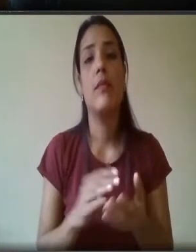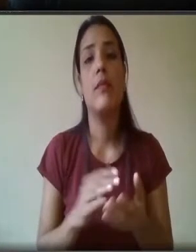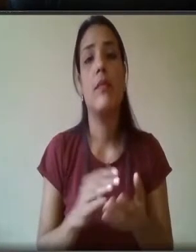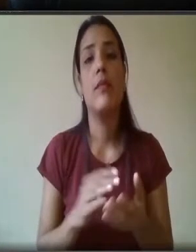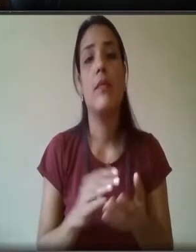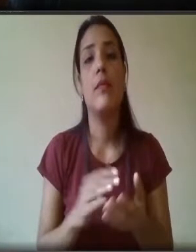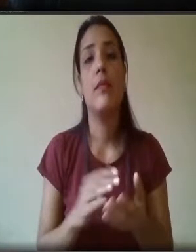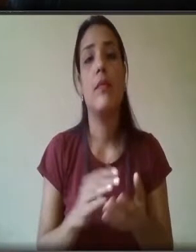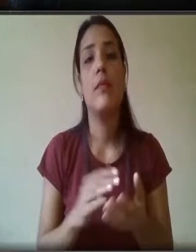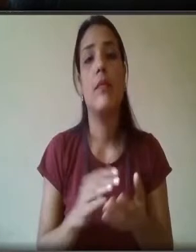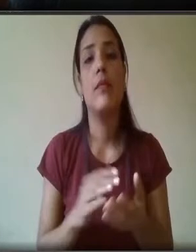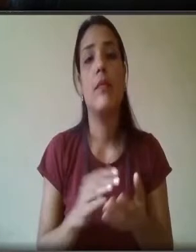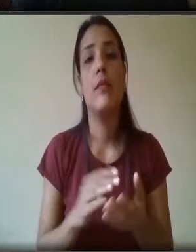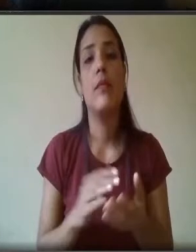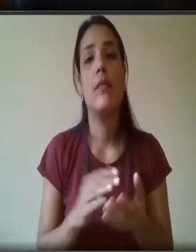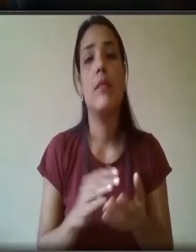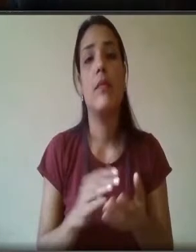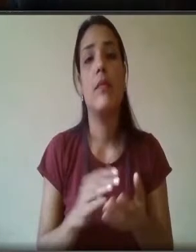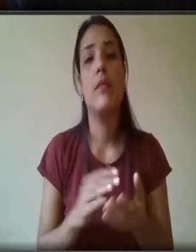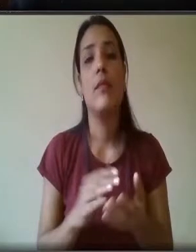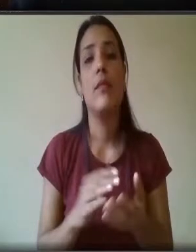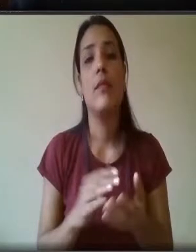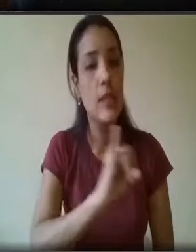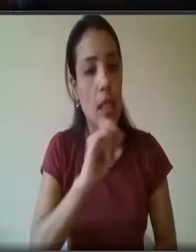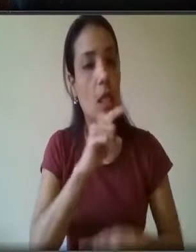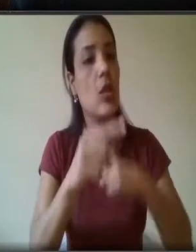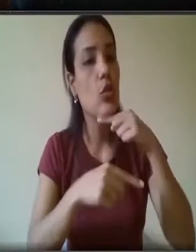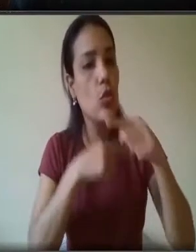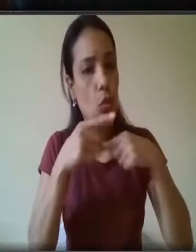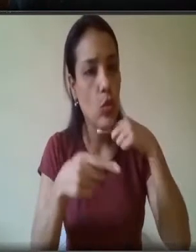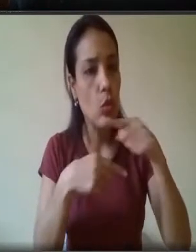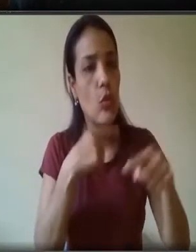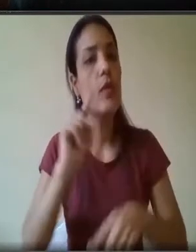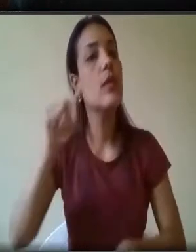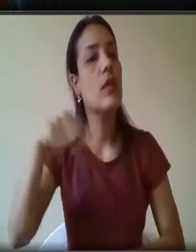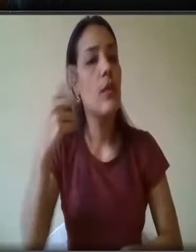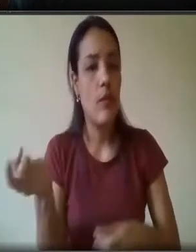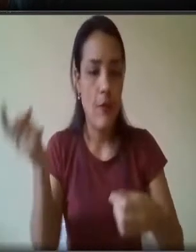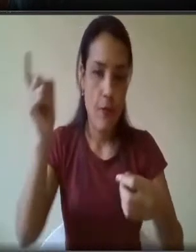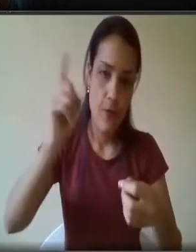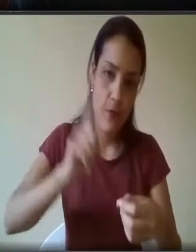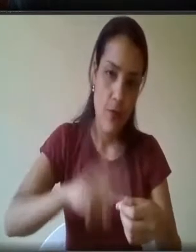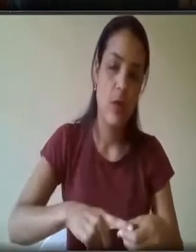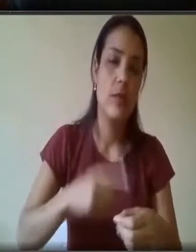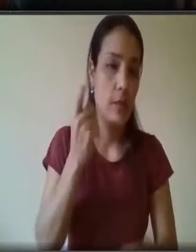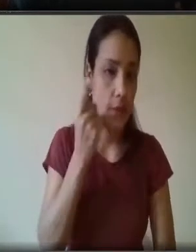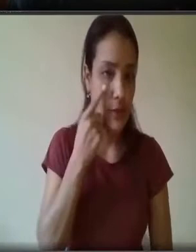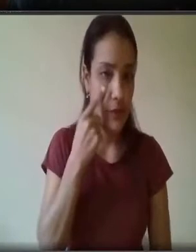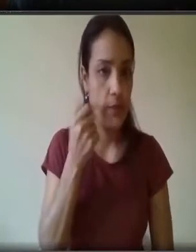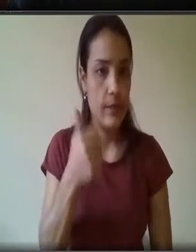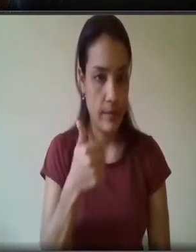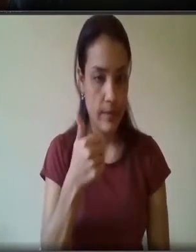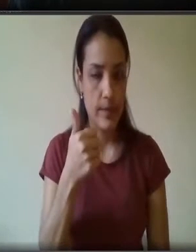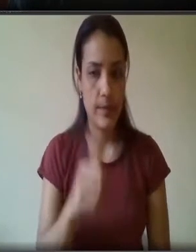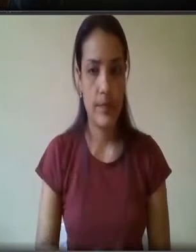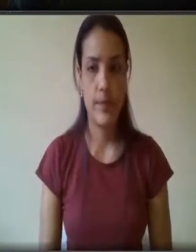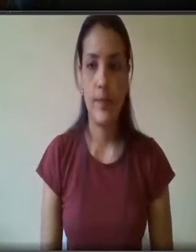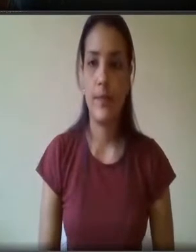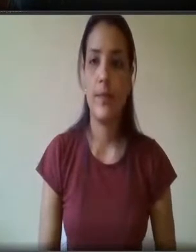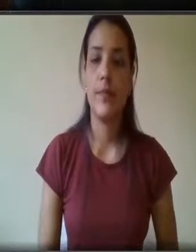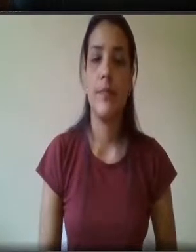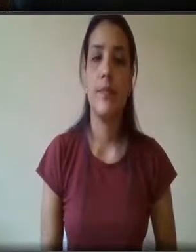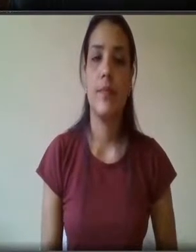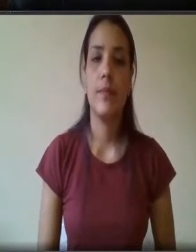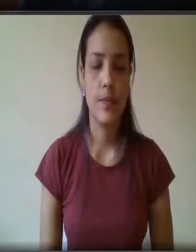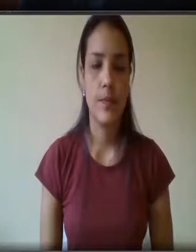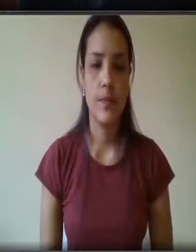tiver alguma dúvida, alguma coisa, a gente volta e vê, tá bom? Só para mostrar para vocês que aparece na